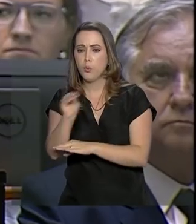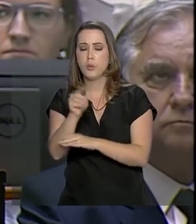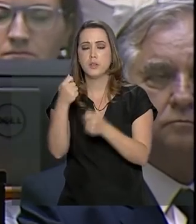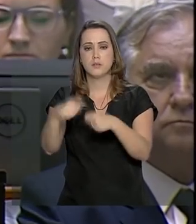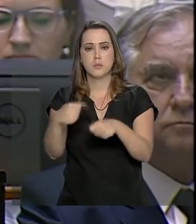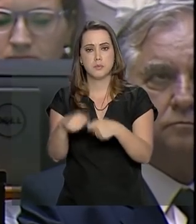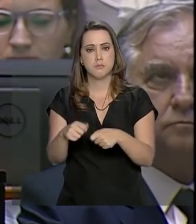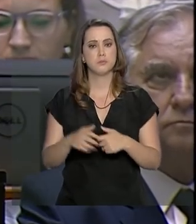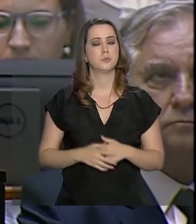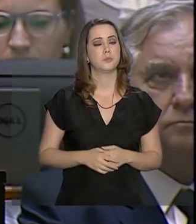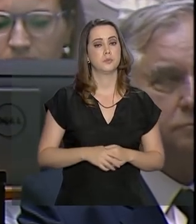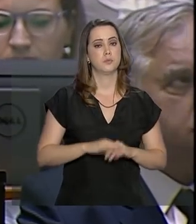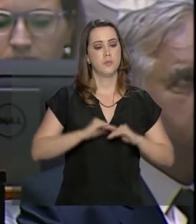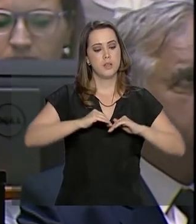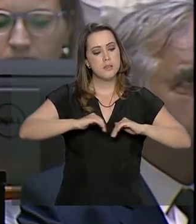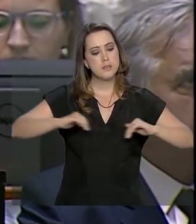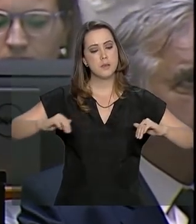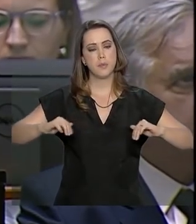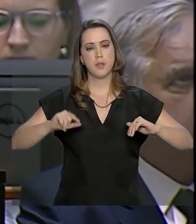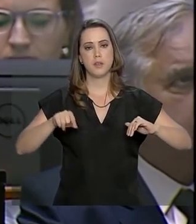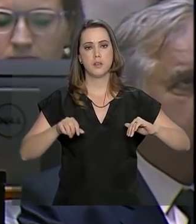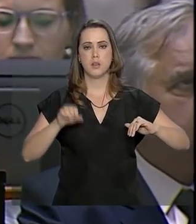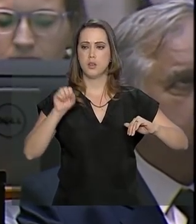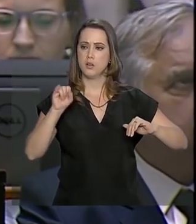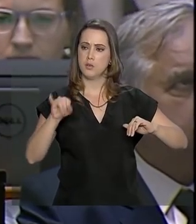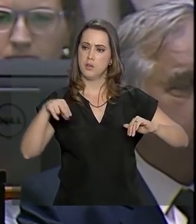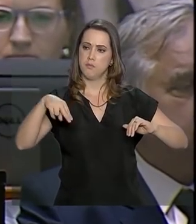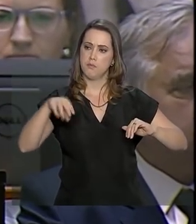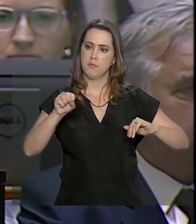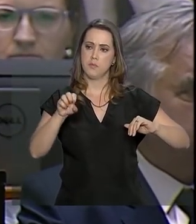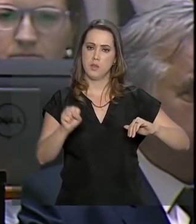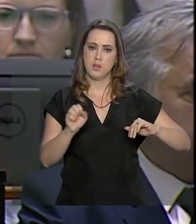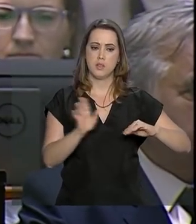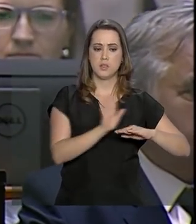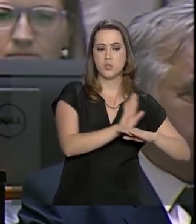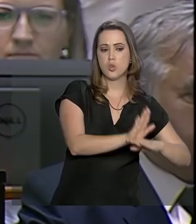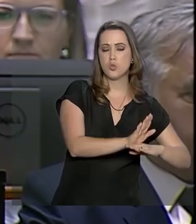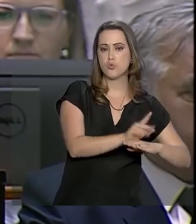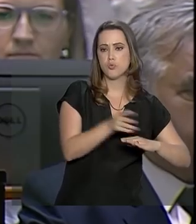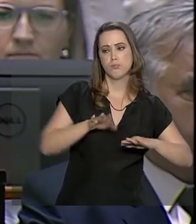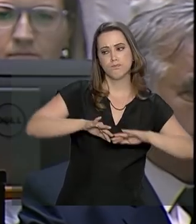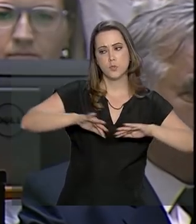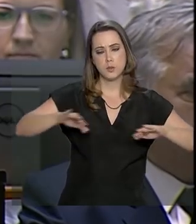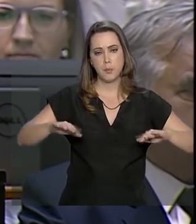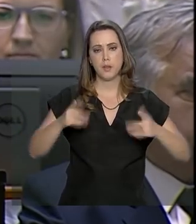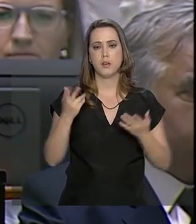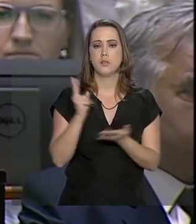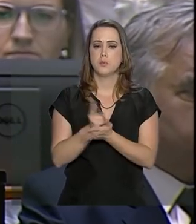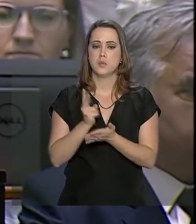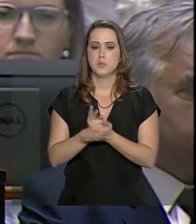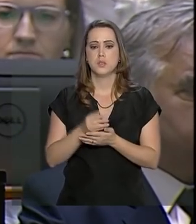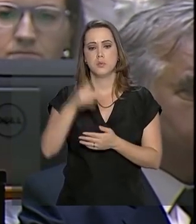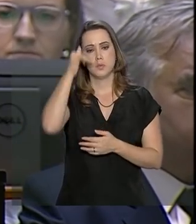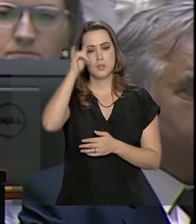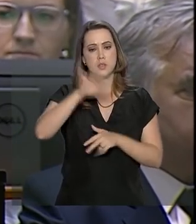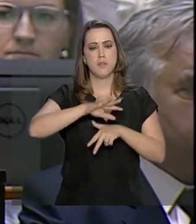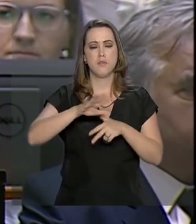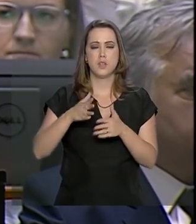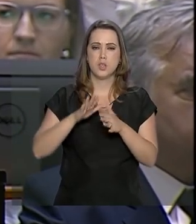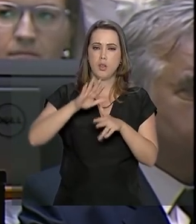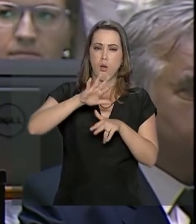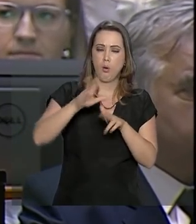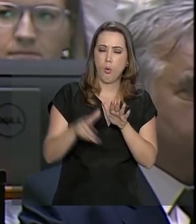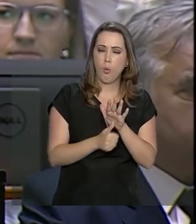mais precisa, separando previdência de assistência, ao mesmo tempo em que se combate fraudes